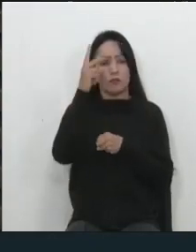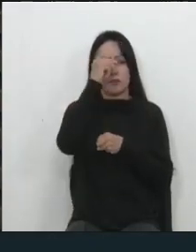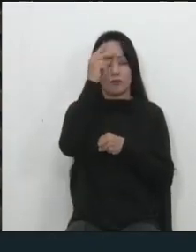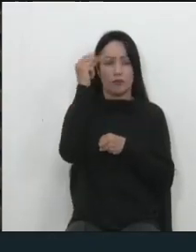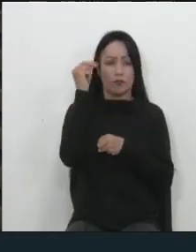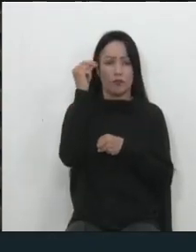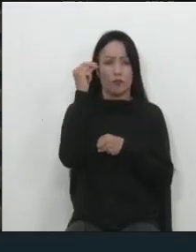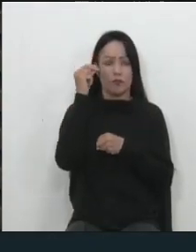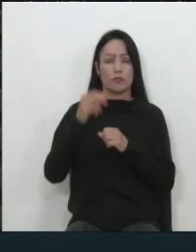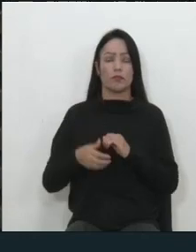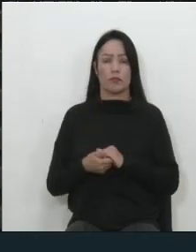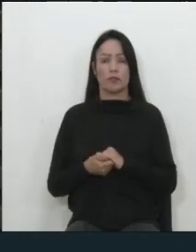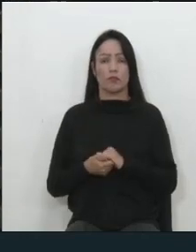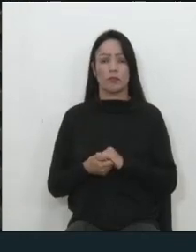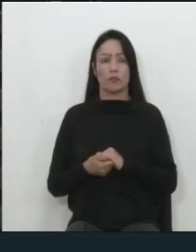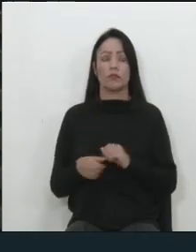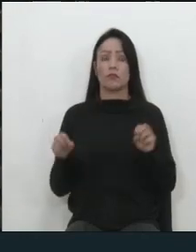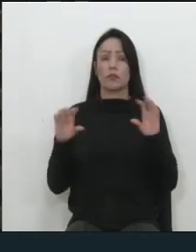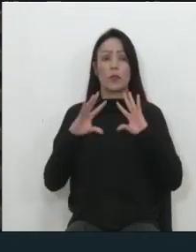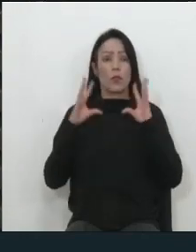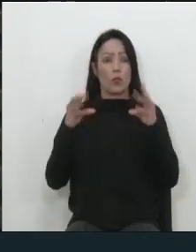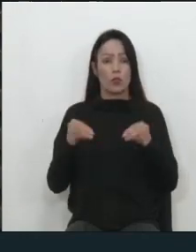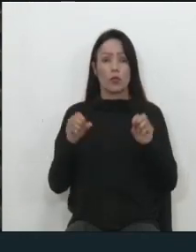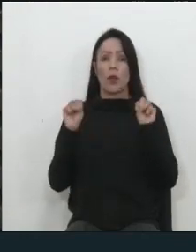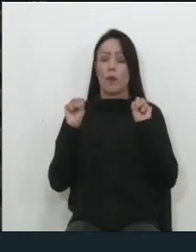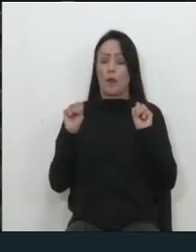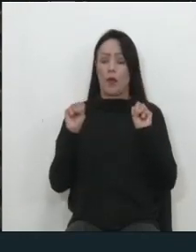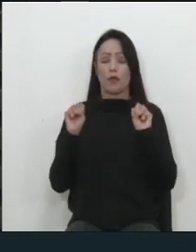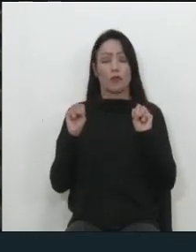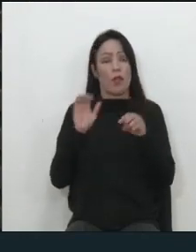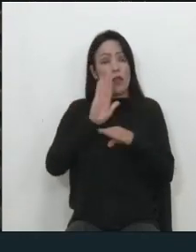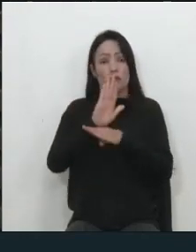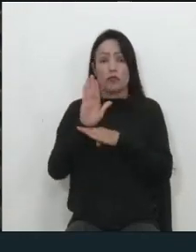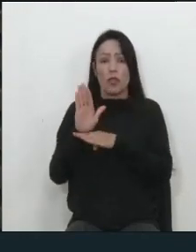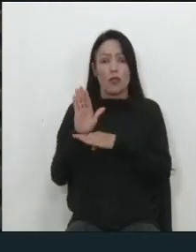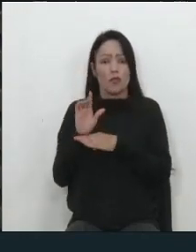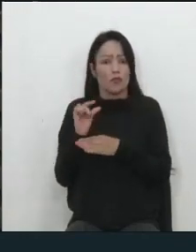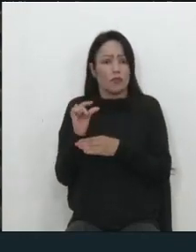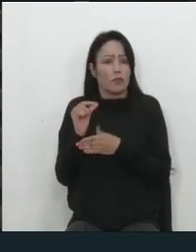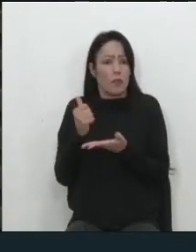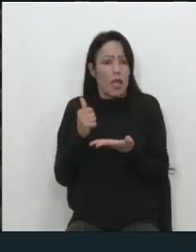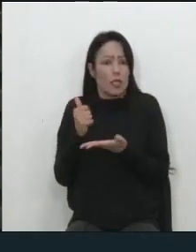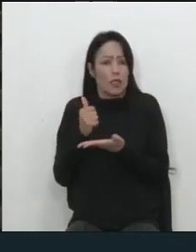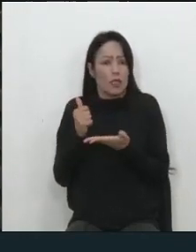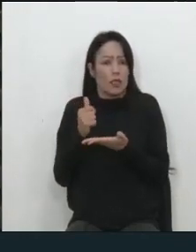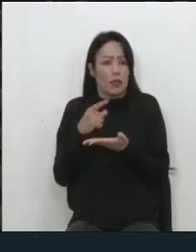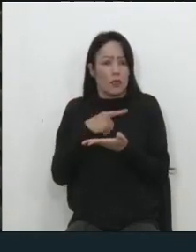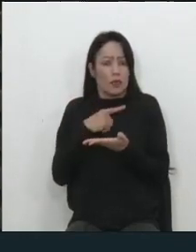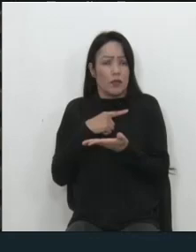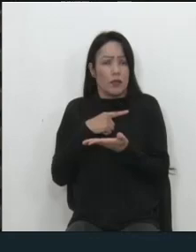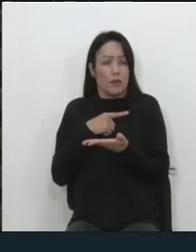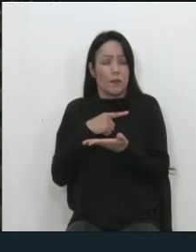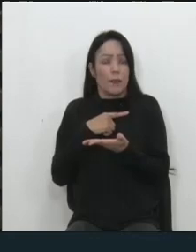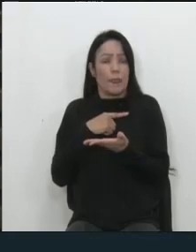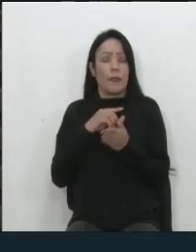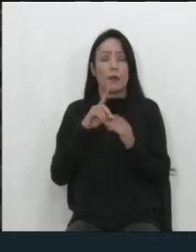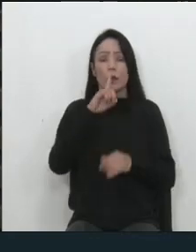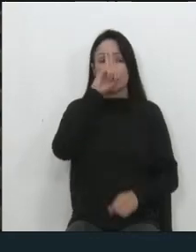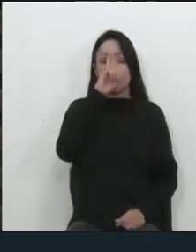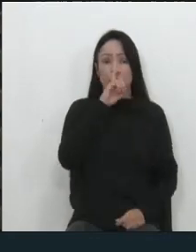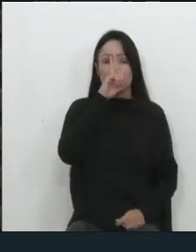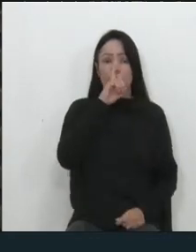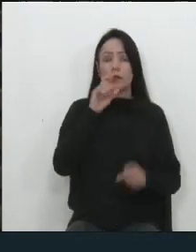que todos pudessem colaborar com alguma coisa, ou o mínimo que ainda tenha, para que o hospital